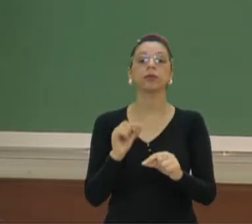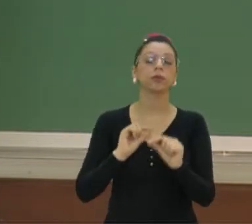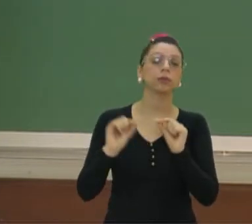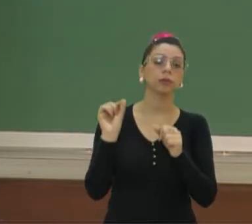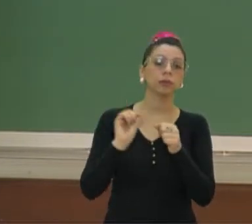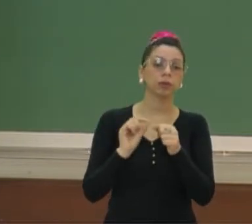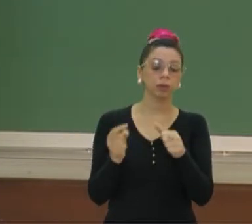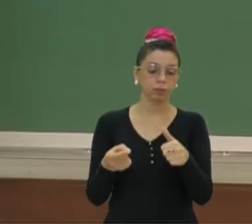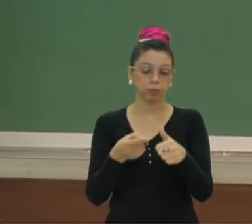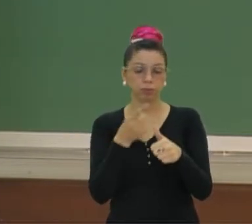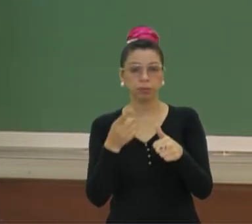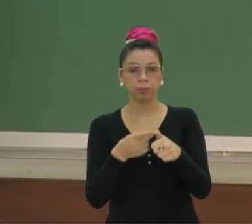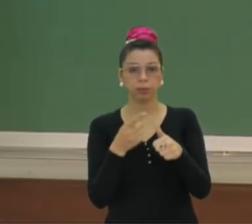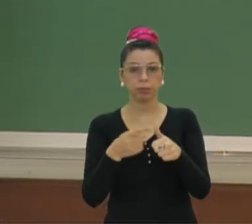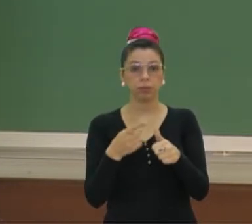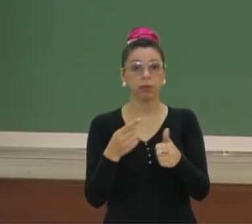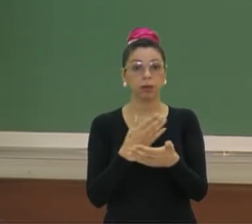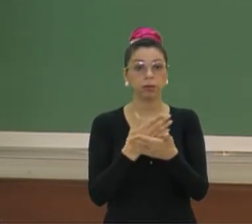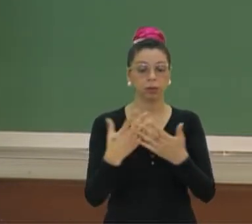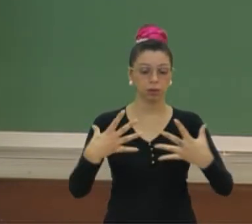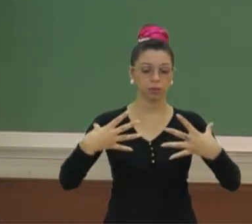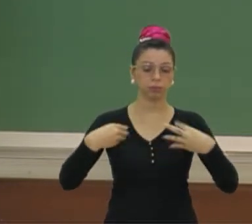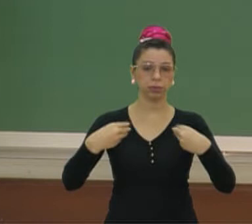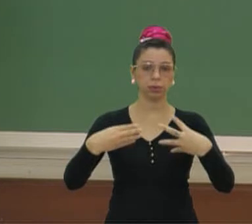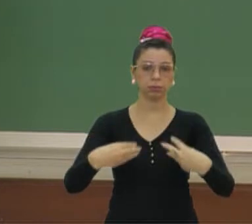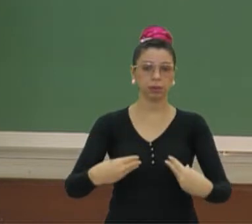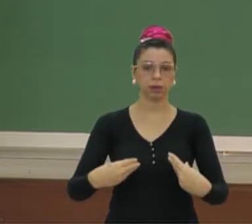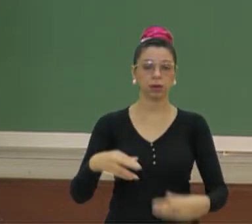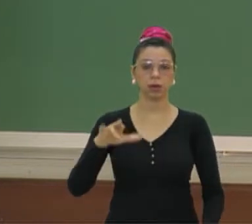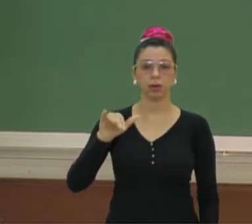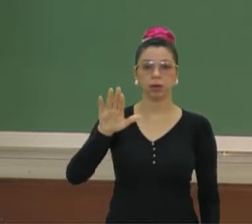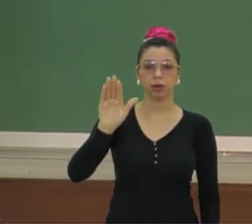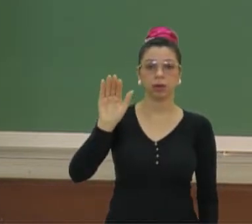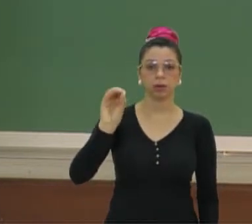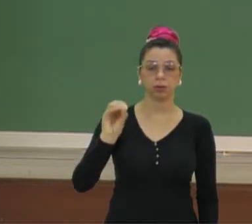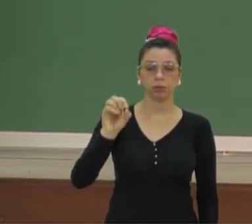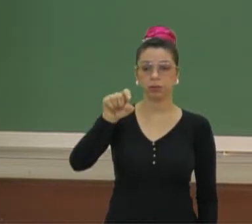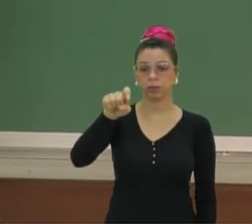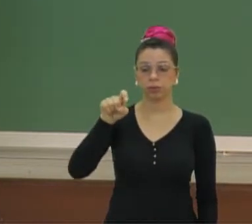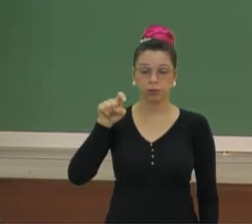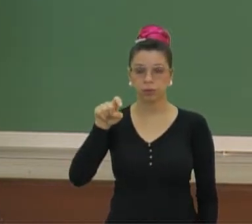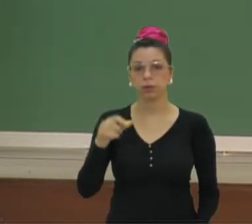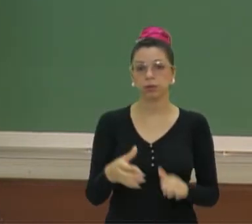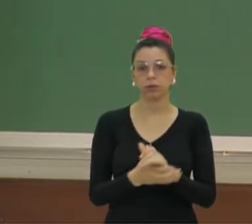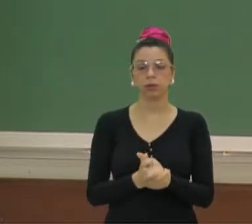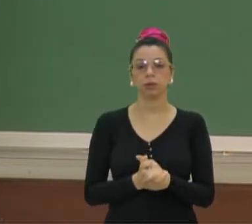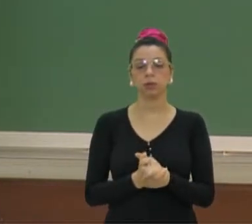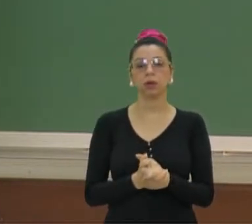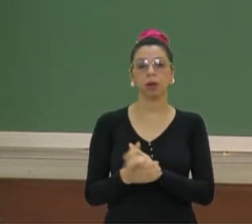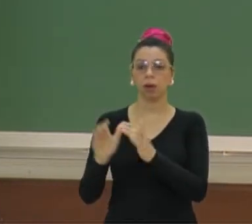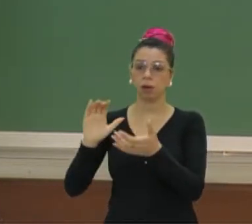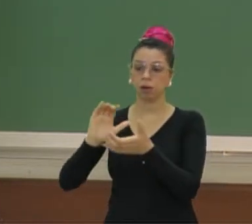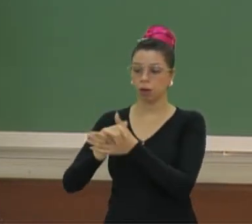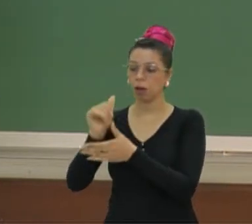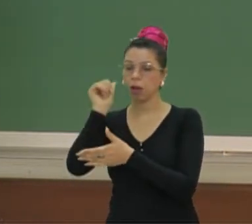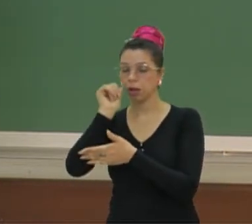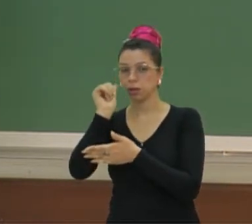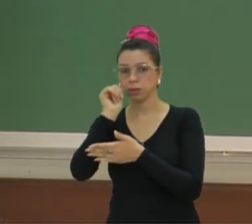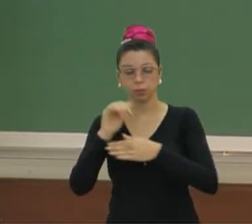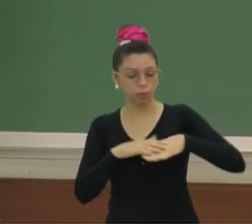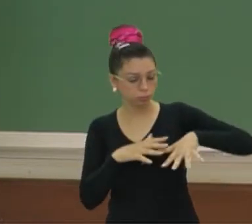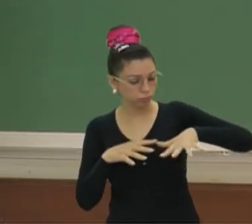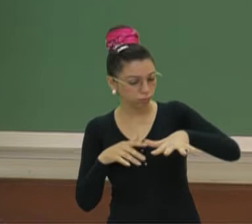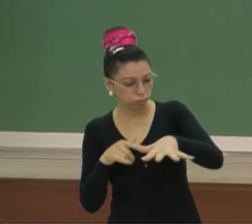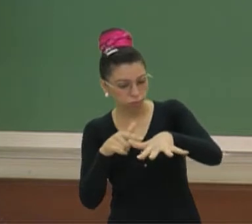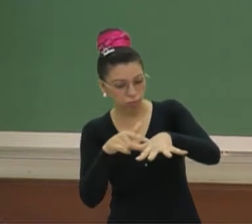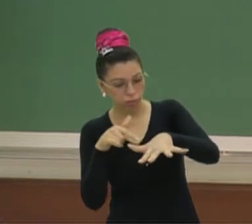o primeiro raio-x, a primeira imagem de raio-x, com a imagem da mão da esposa, de forma esquelética, que